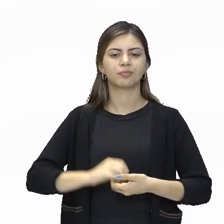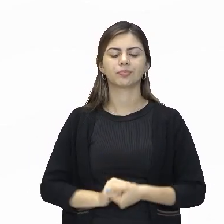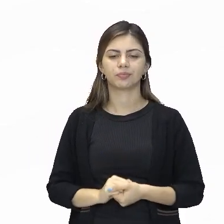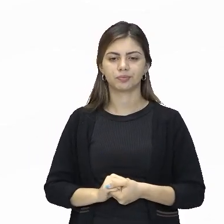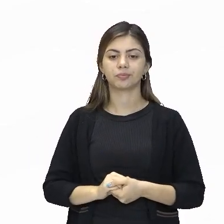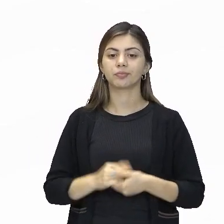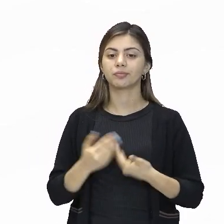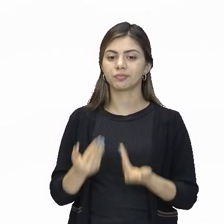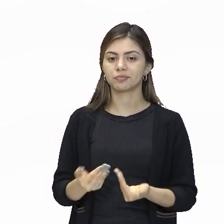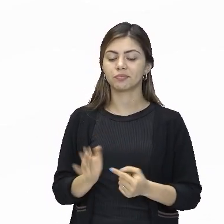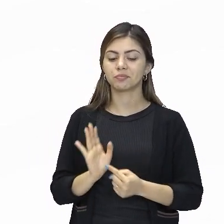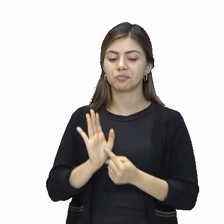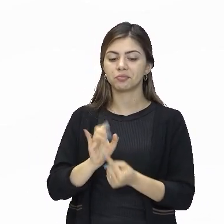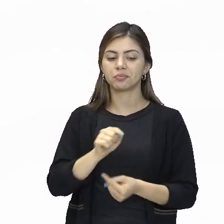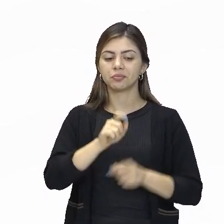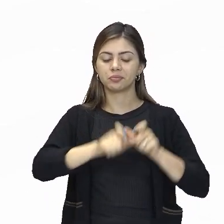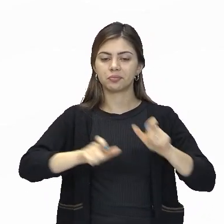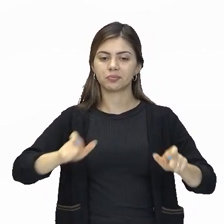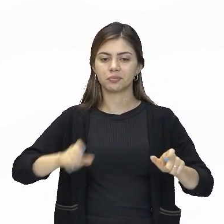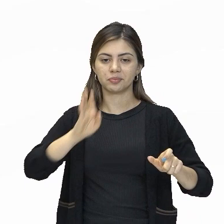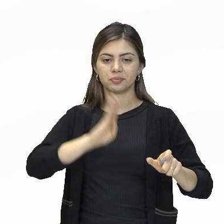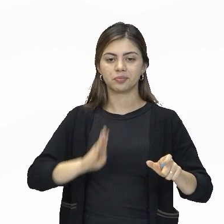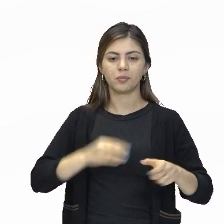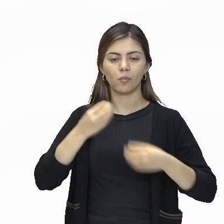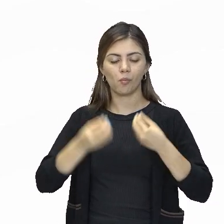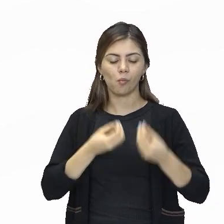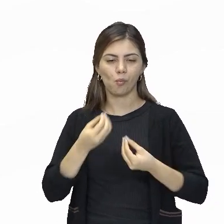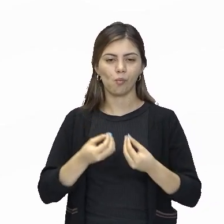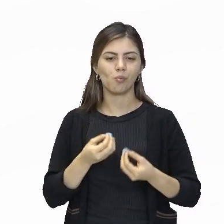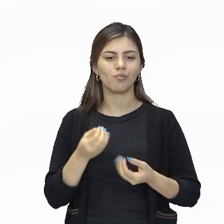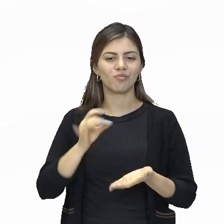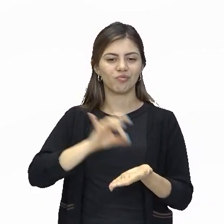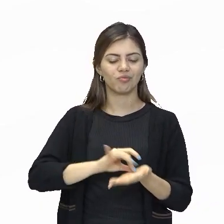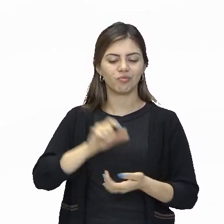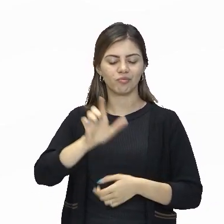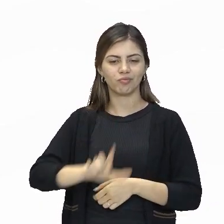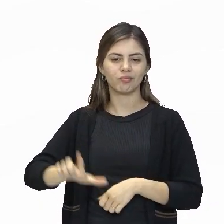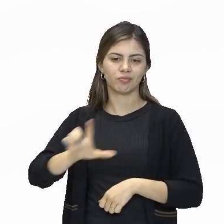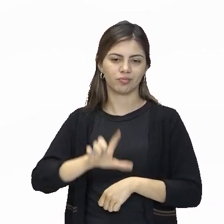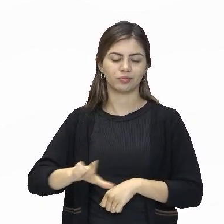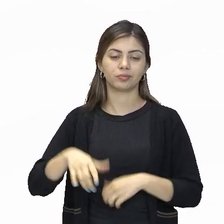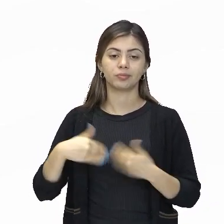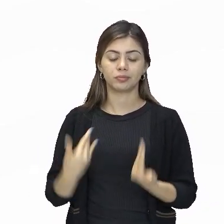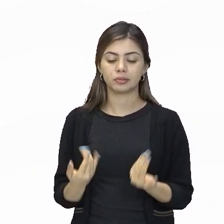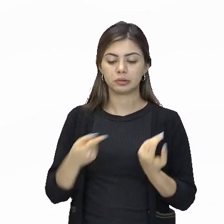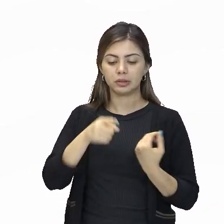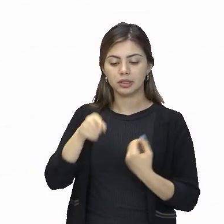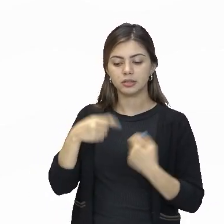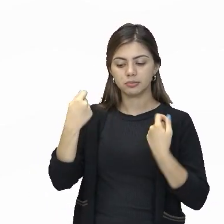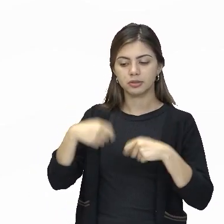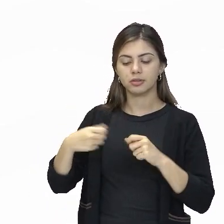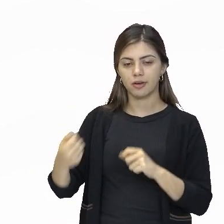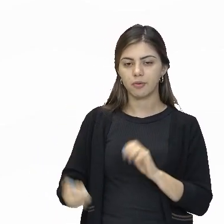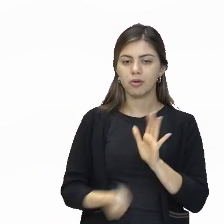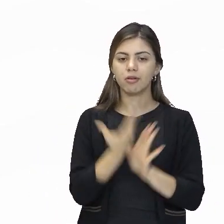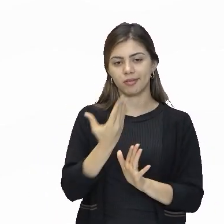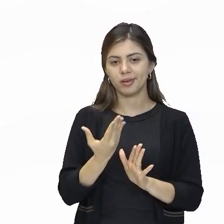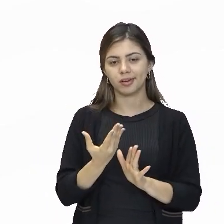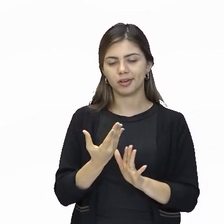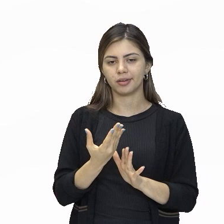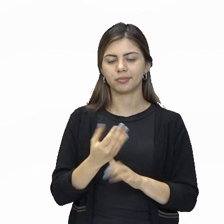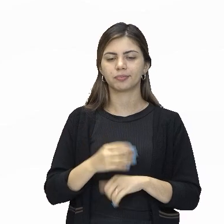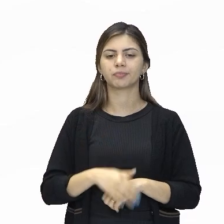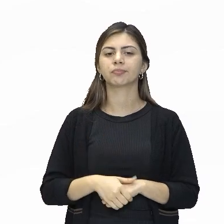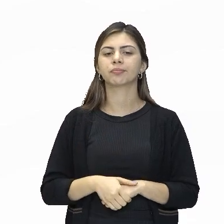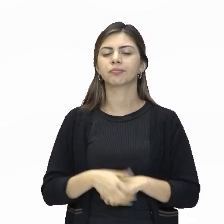os brasileiros, certo? Então, aí surgiu a necessidade de criar a identidade. Surgiu não, né, gente? Se a